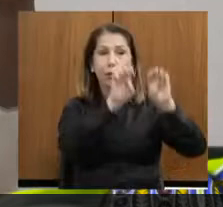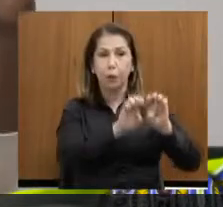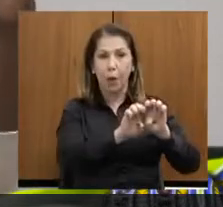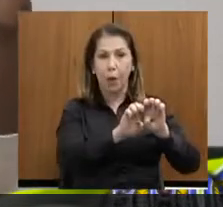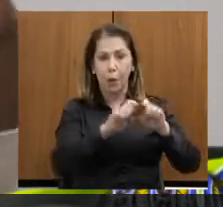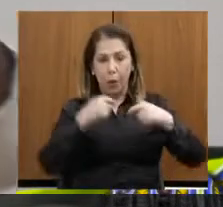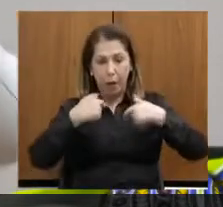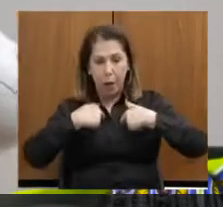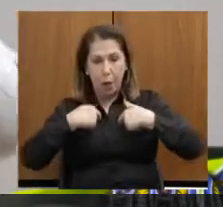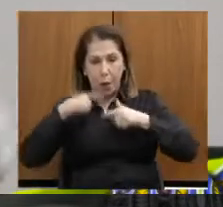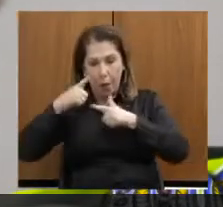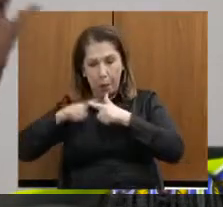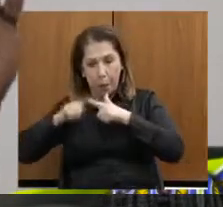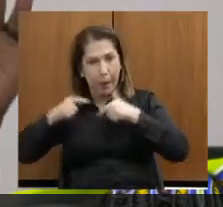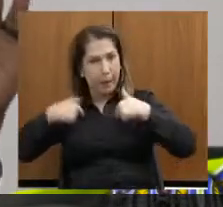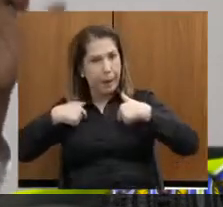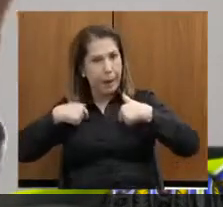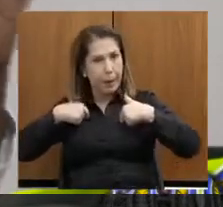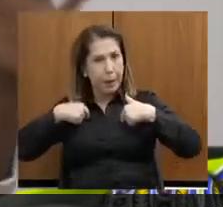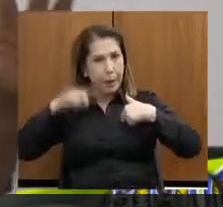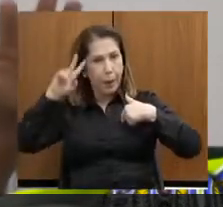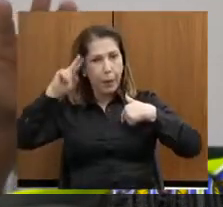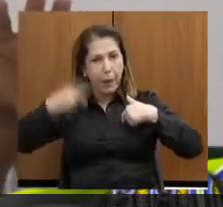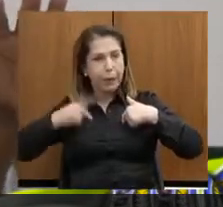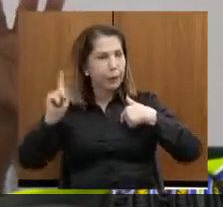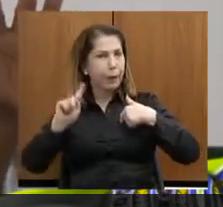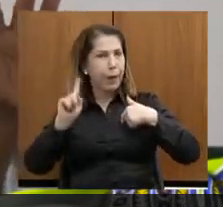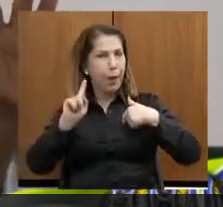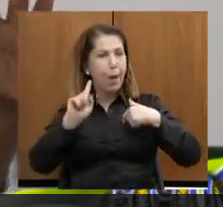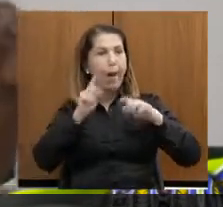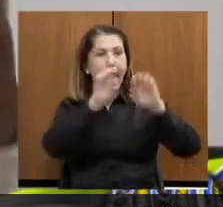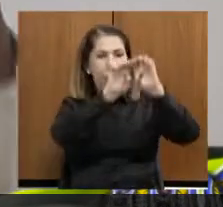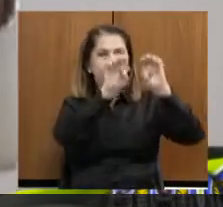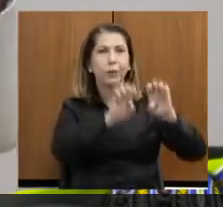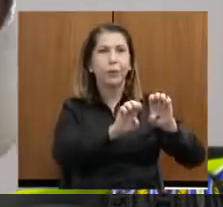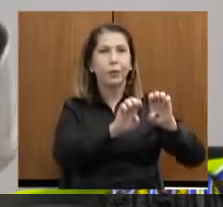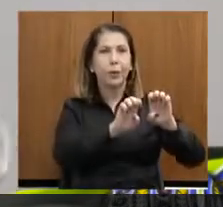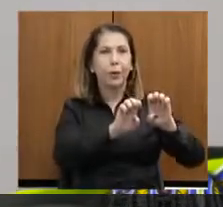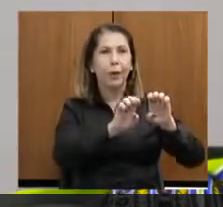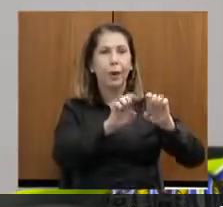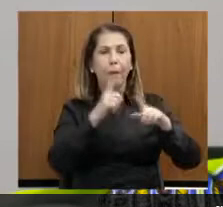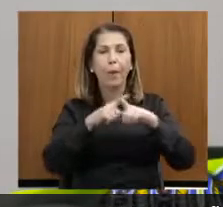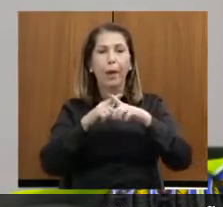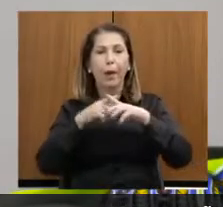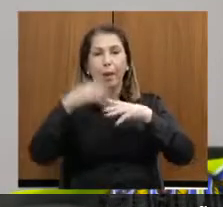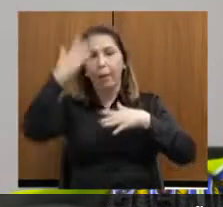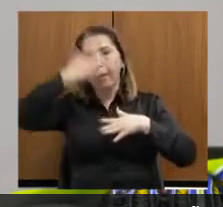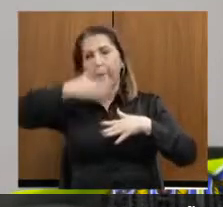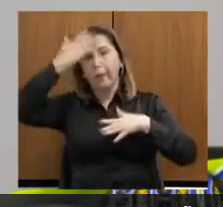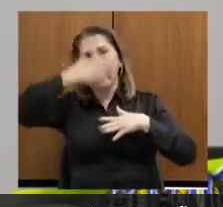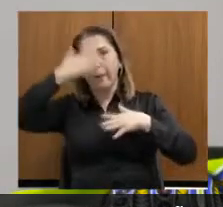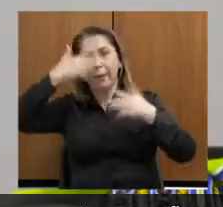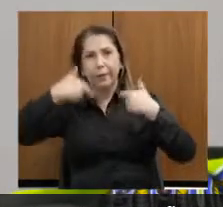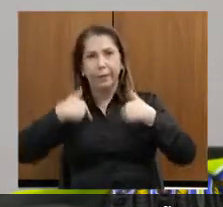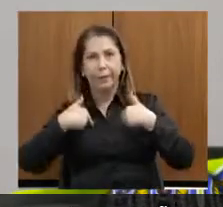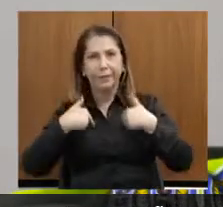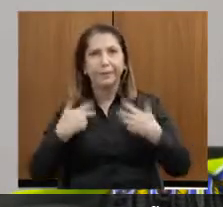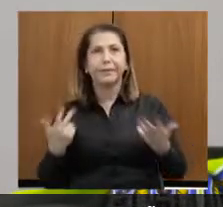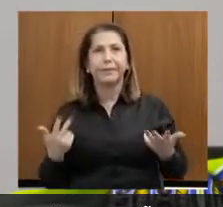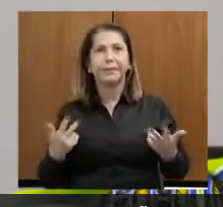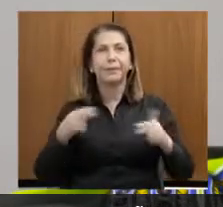problema estrutural existe uma estrutura nos esmagando nos visibilizando tu